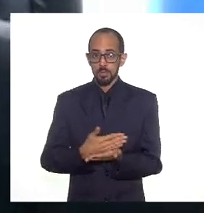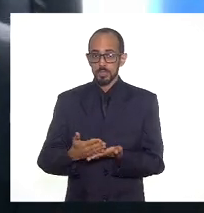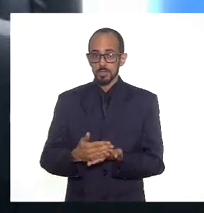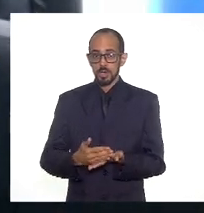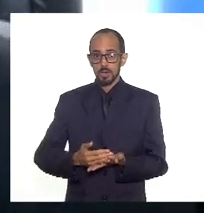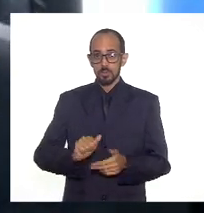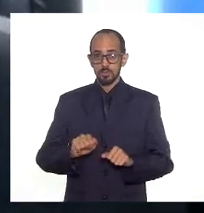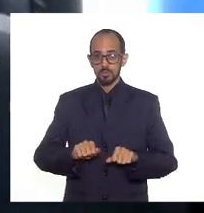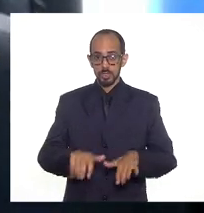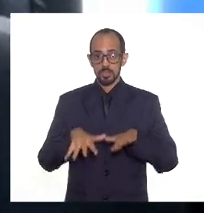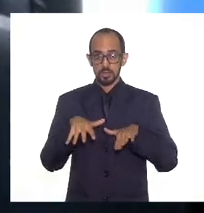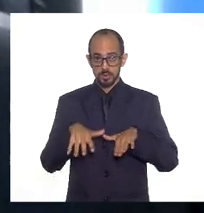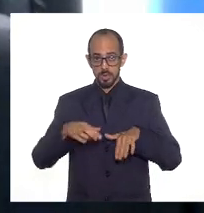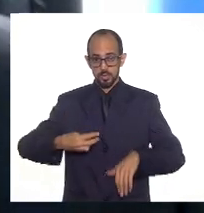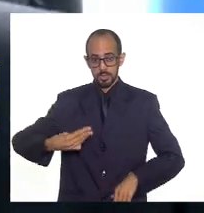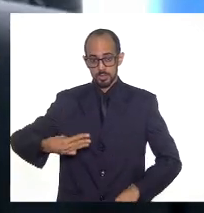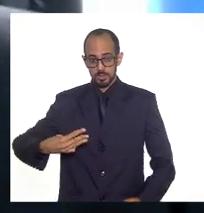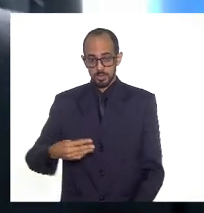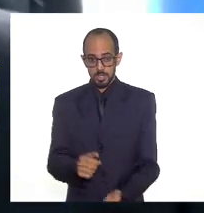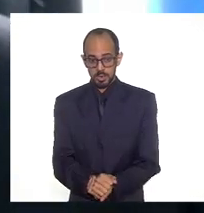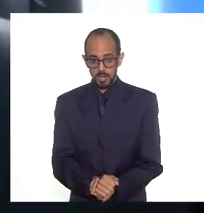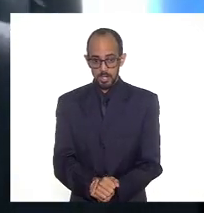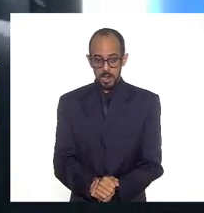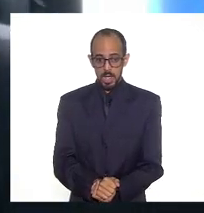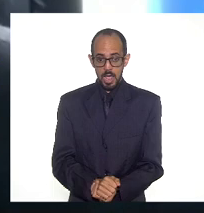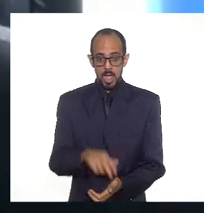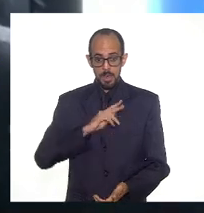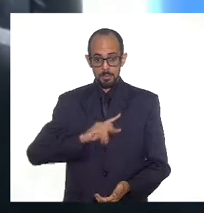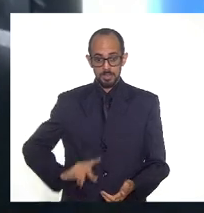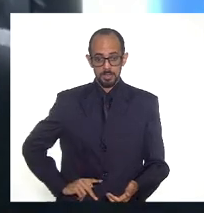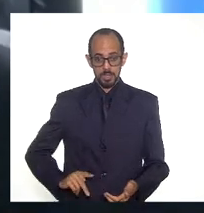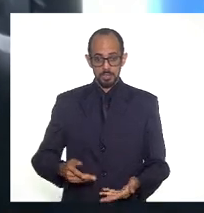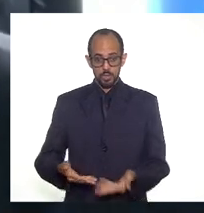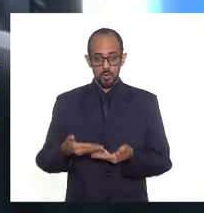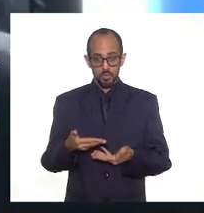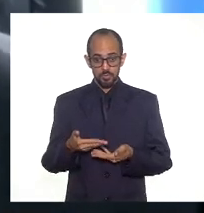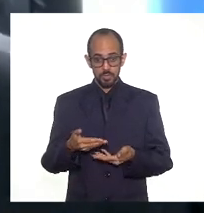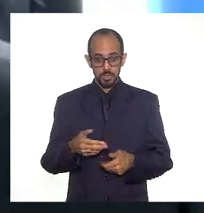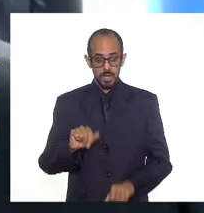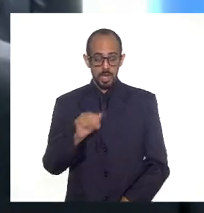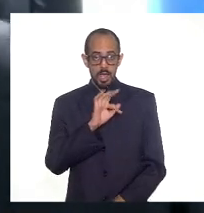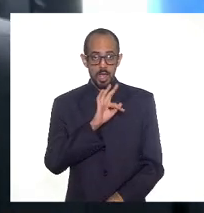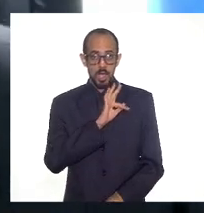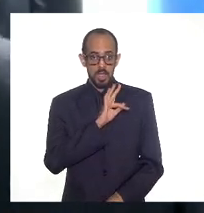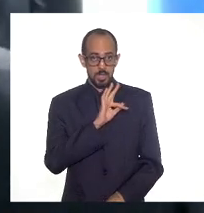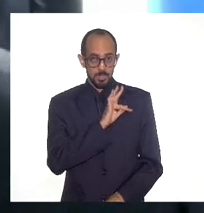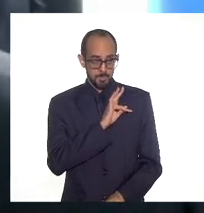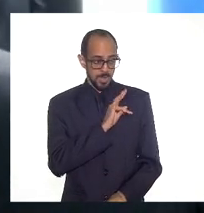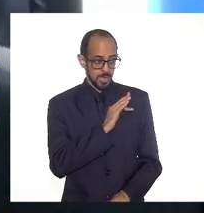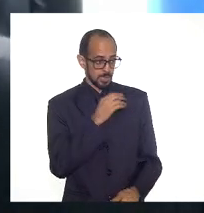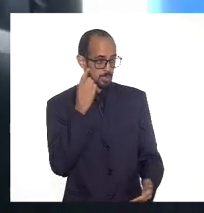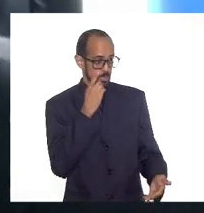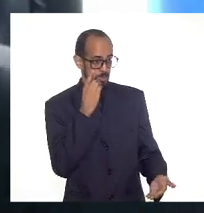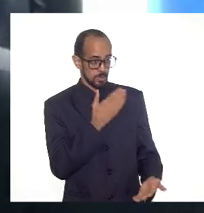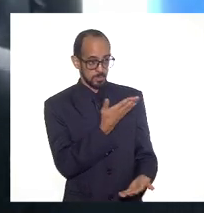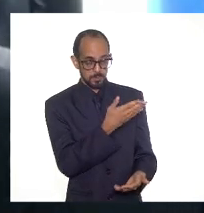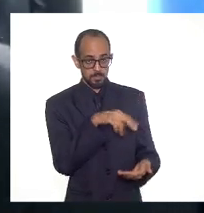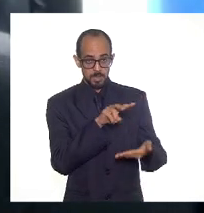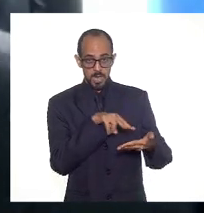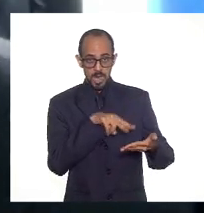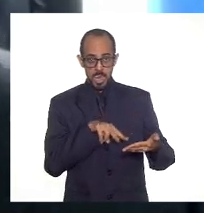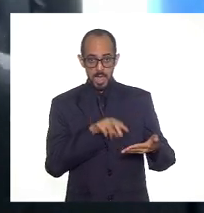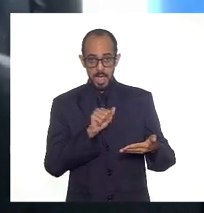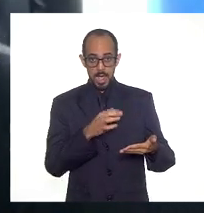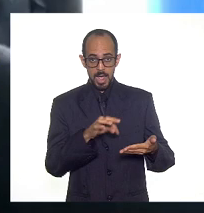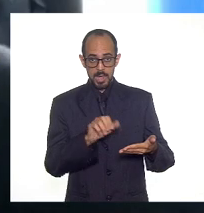Está aberta a sessão ordinária. A presidência convida a senhora deputada Marta Rocha para fazer a leitura da ata